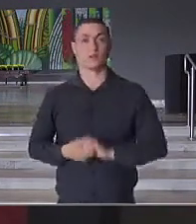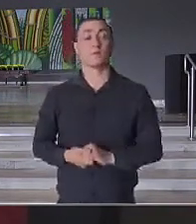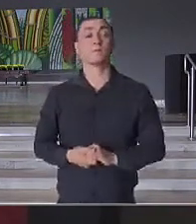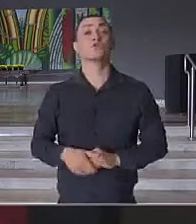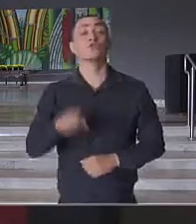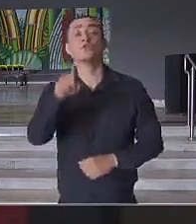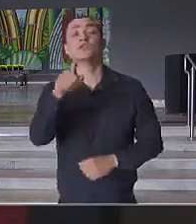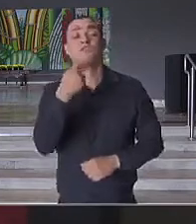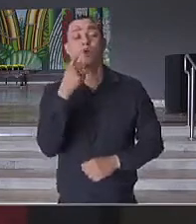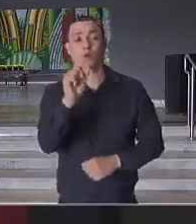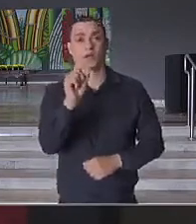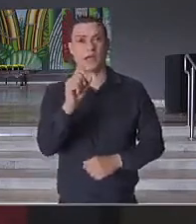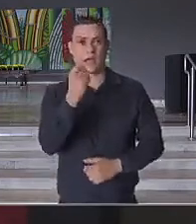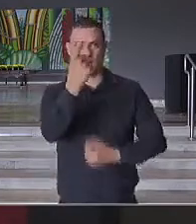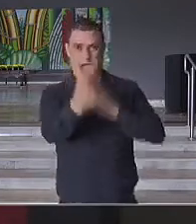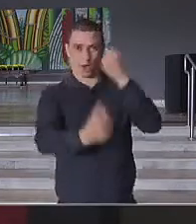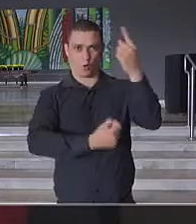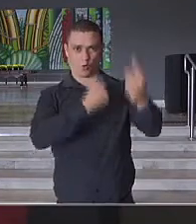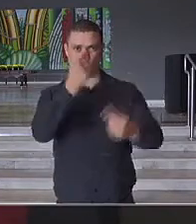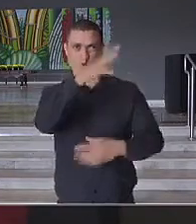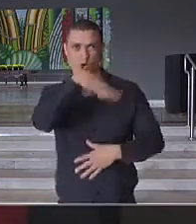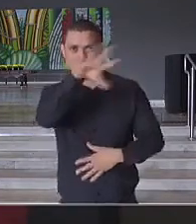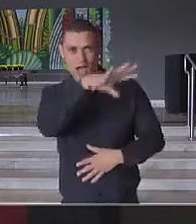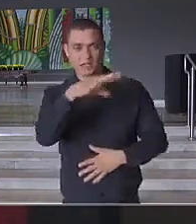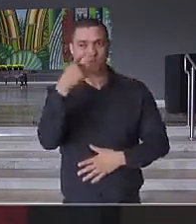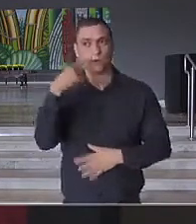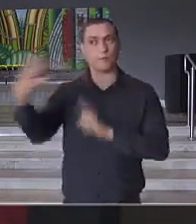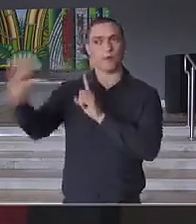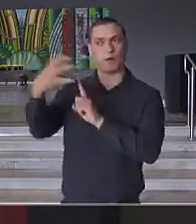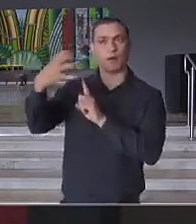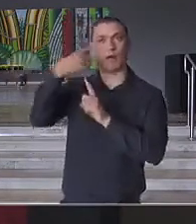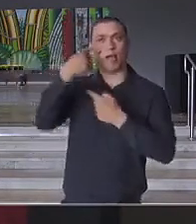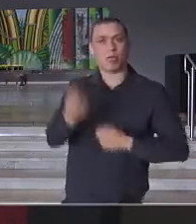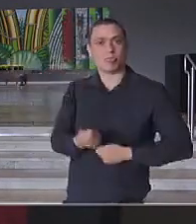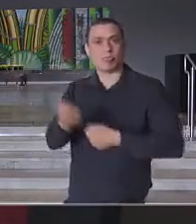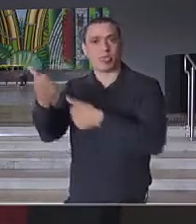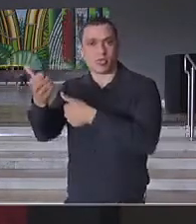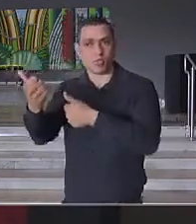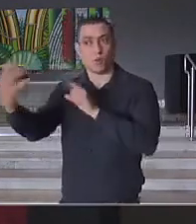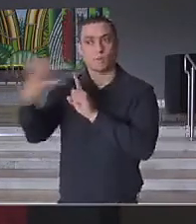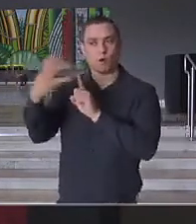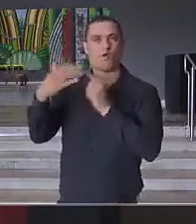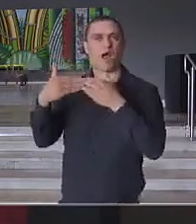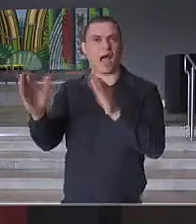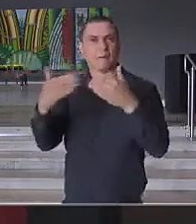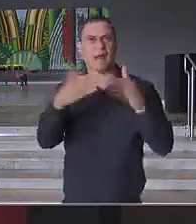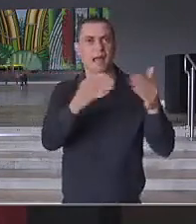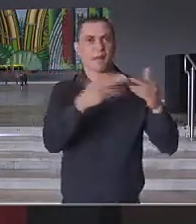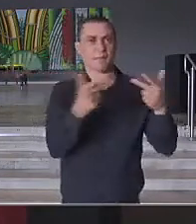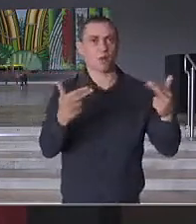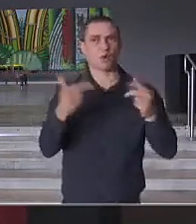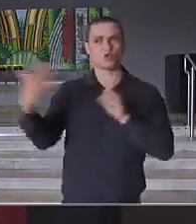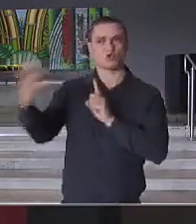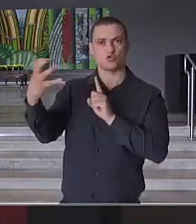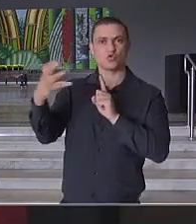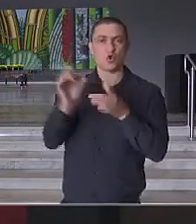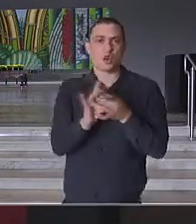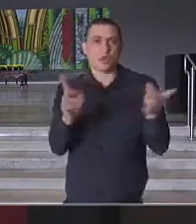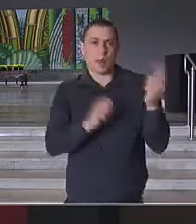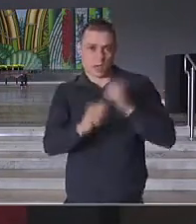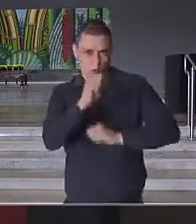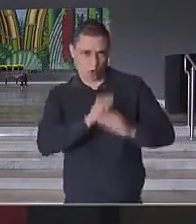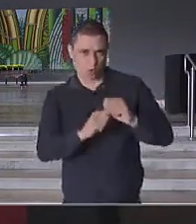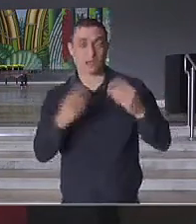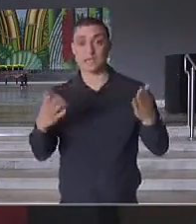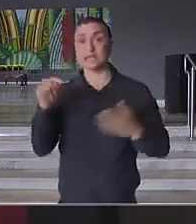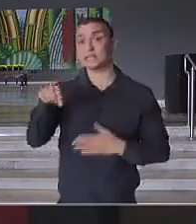que alguns governadores, alguns setores cederam aos apelos de uma pressão popular para reabrir atividades, flexibilizar a economia